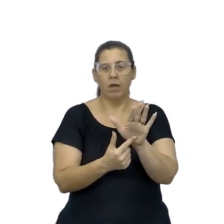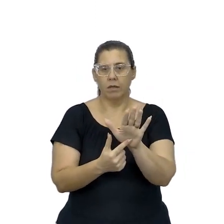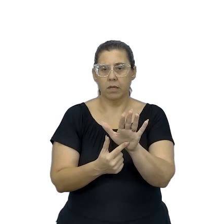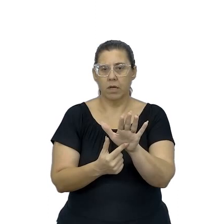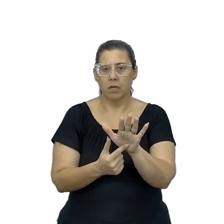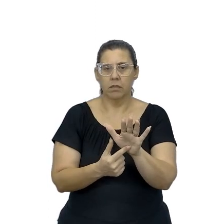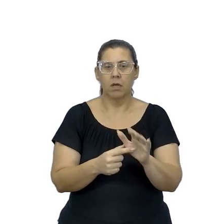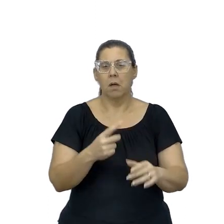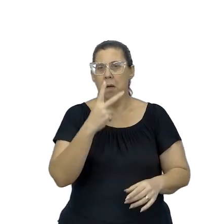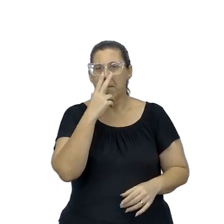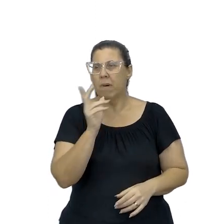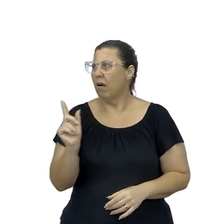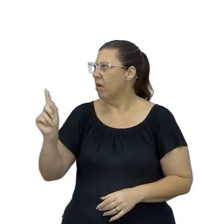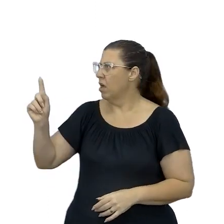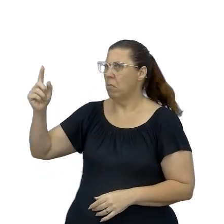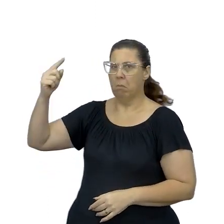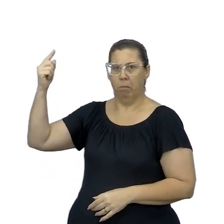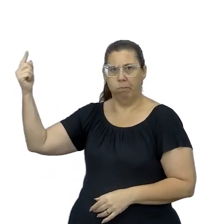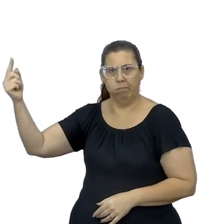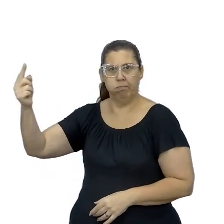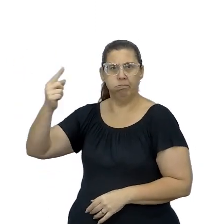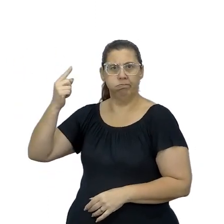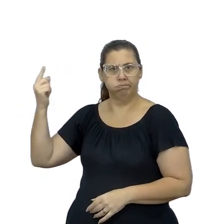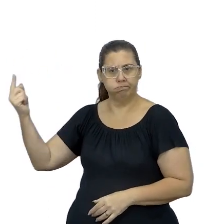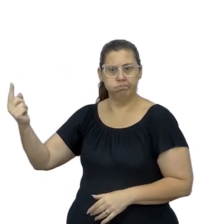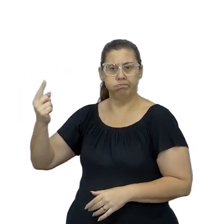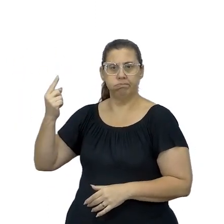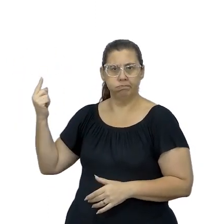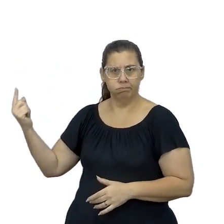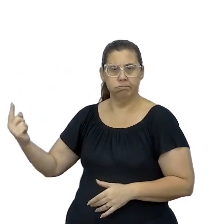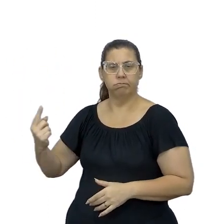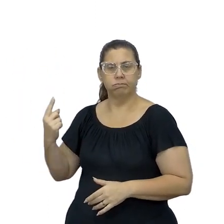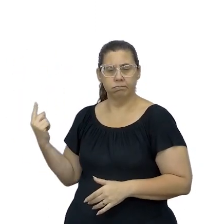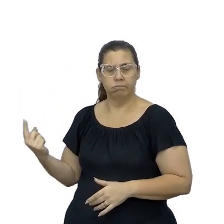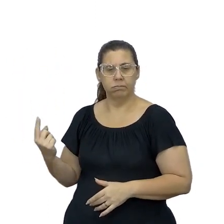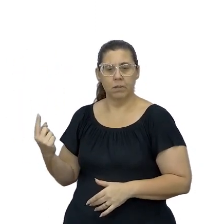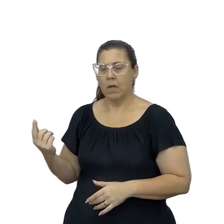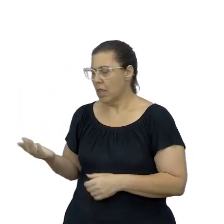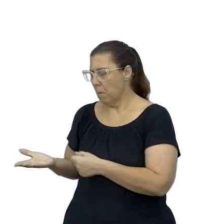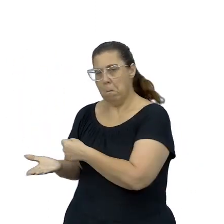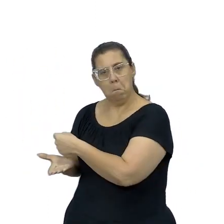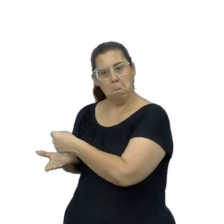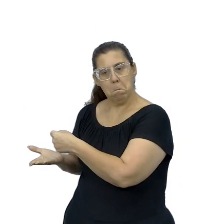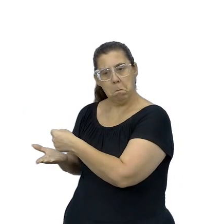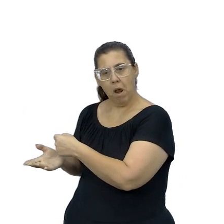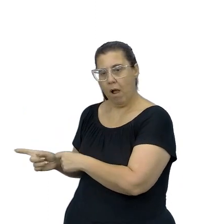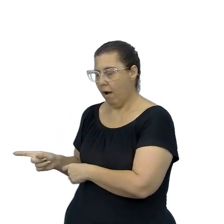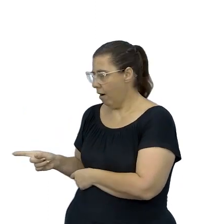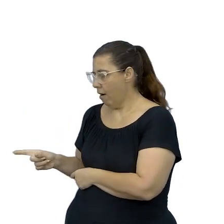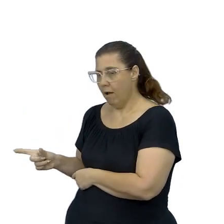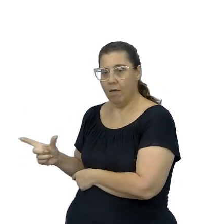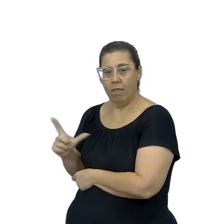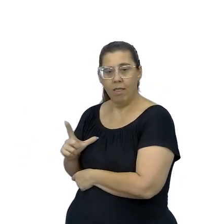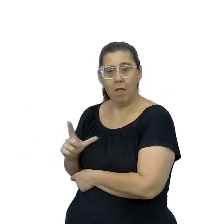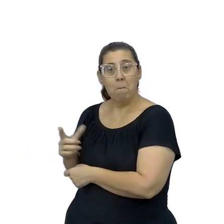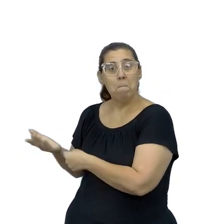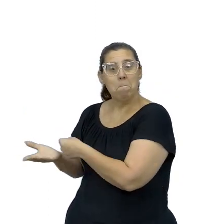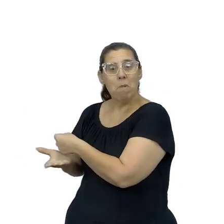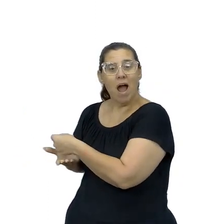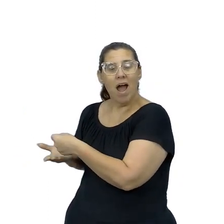uma espiral, né, uma espiral de conhecimento, uma espiral em que na base a gente tem ali conhecimentos